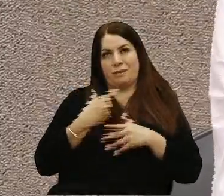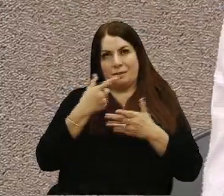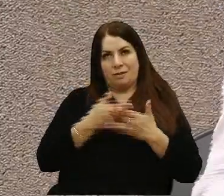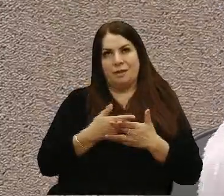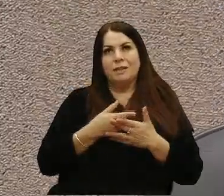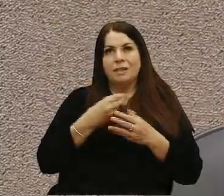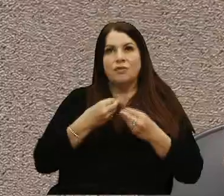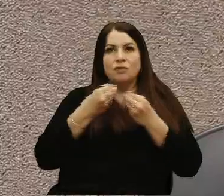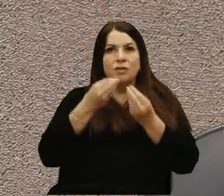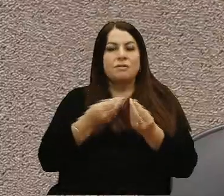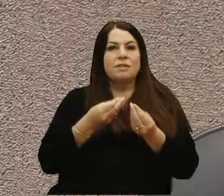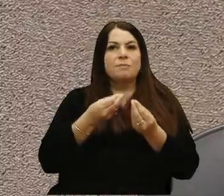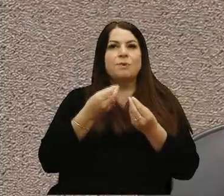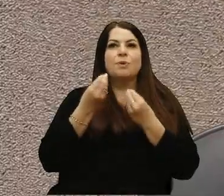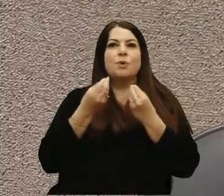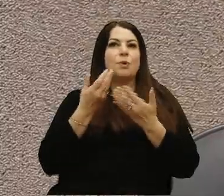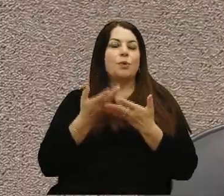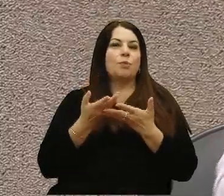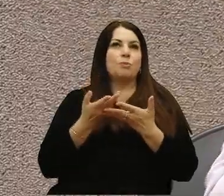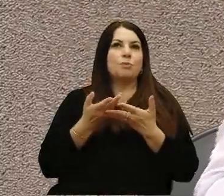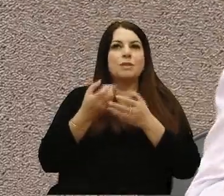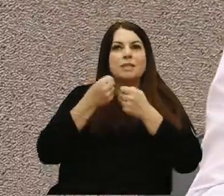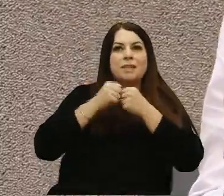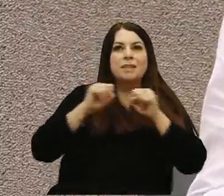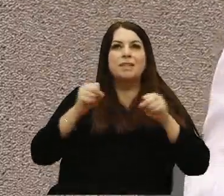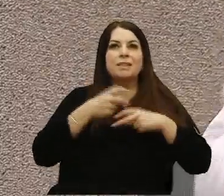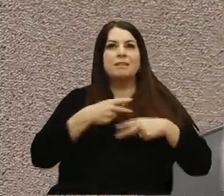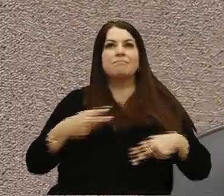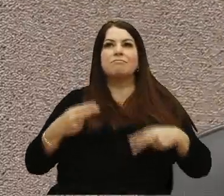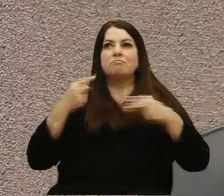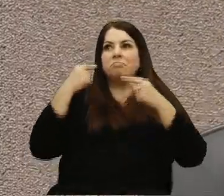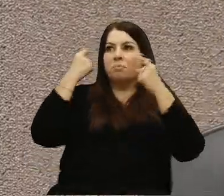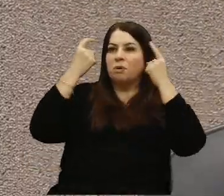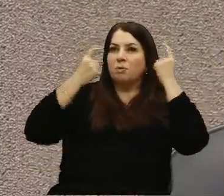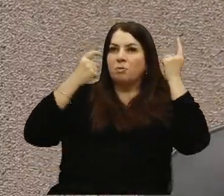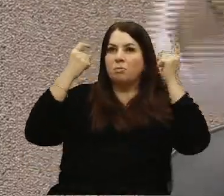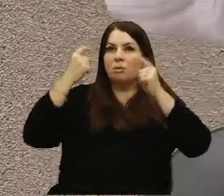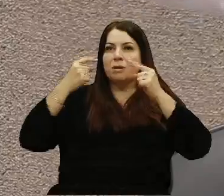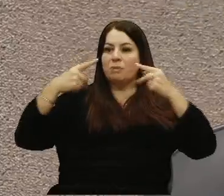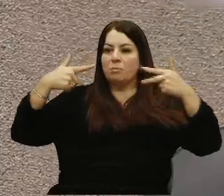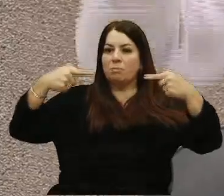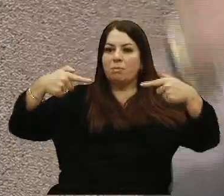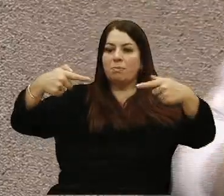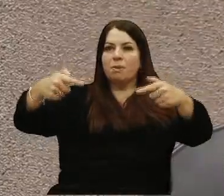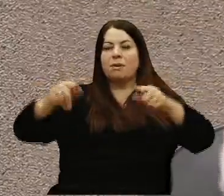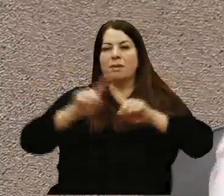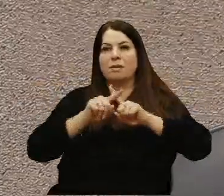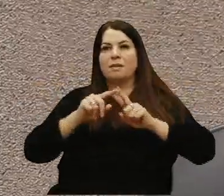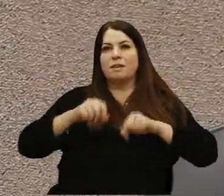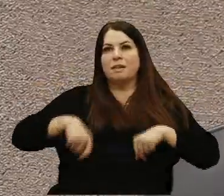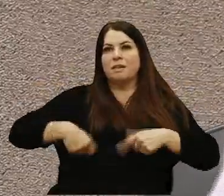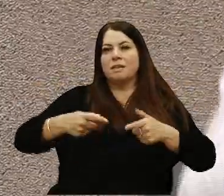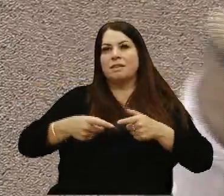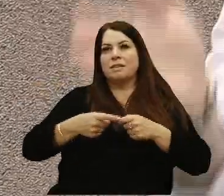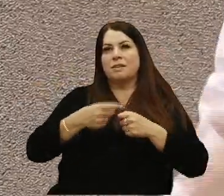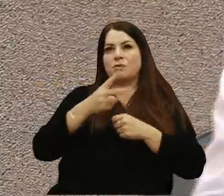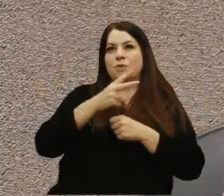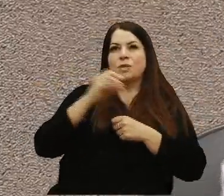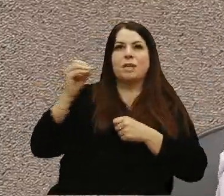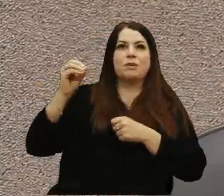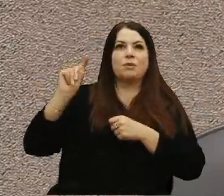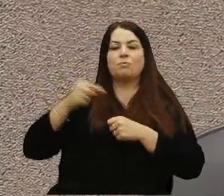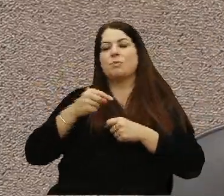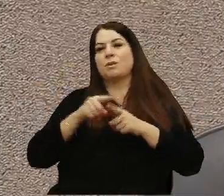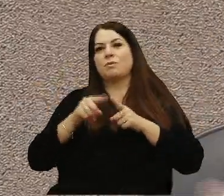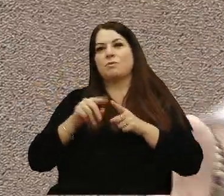gente daria. Mas como a Secretaria de Trânsito é preocupada em instalar radar, em gastar 200 e poucos mil em aluguel de radar e não está nem aí para